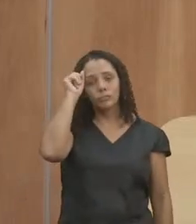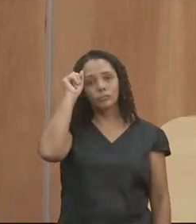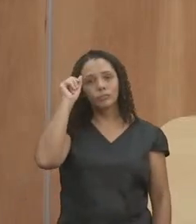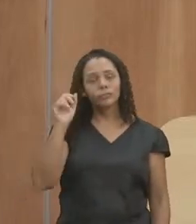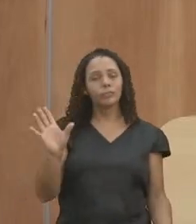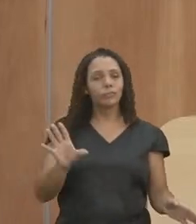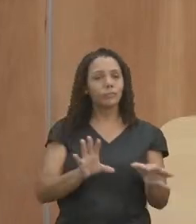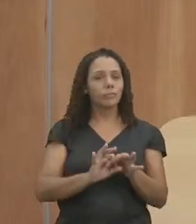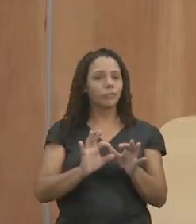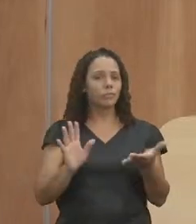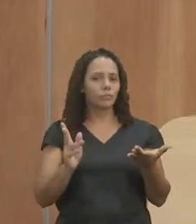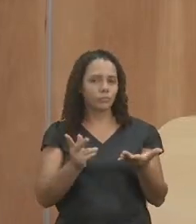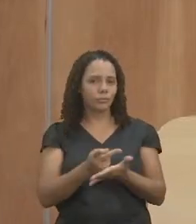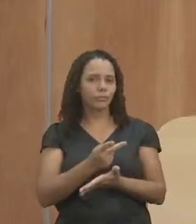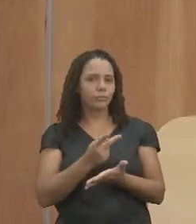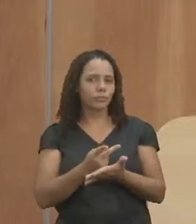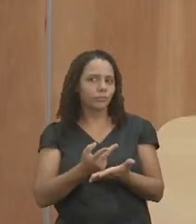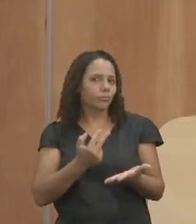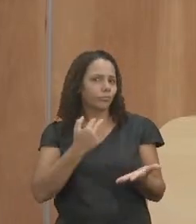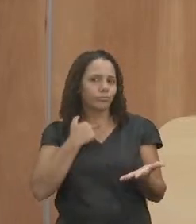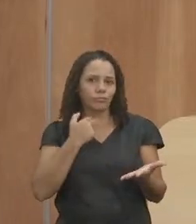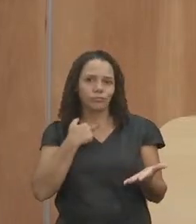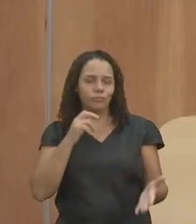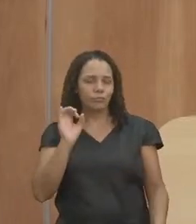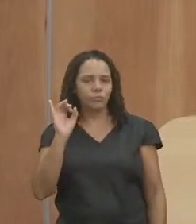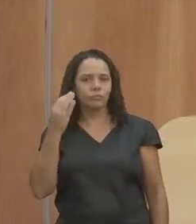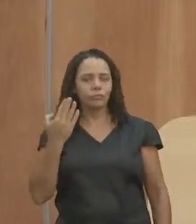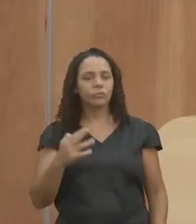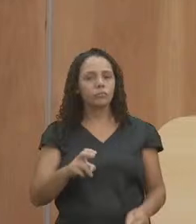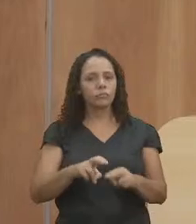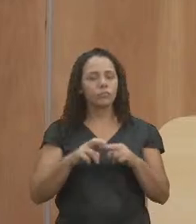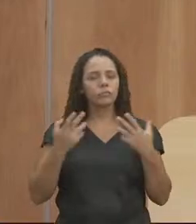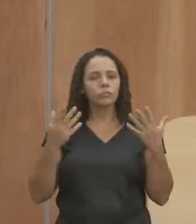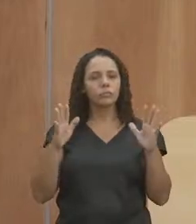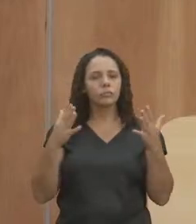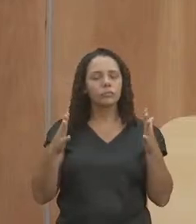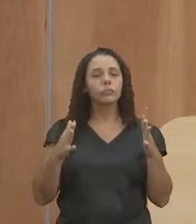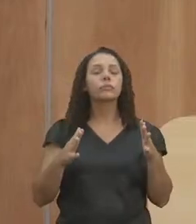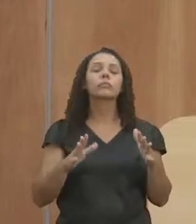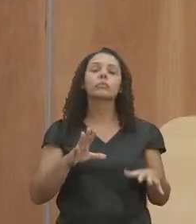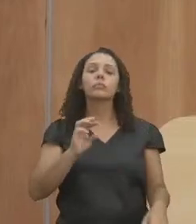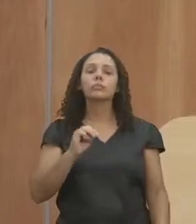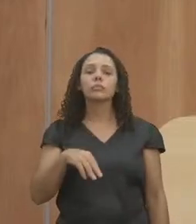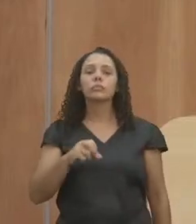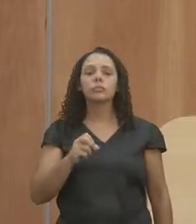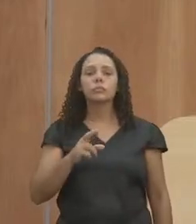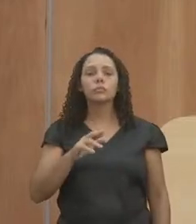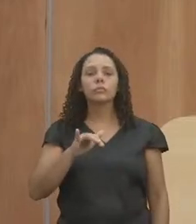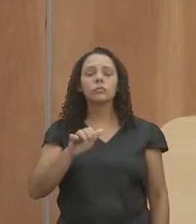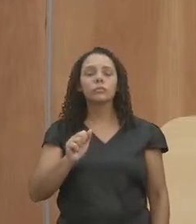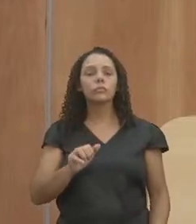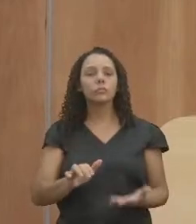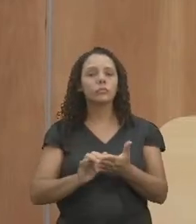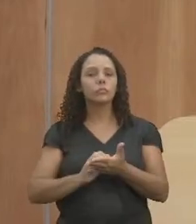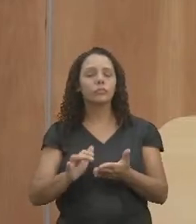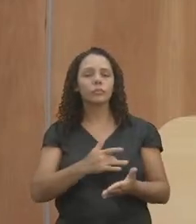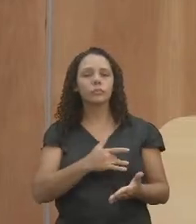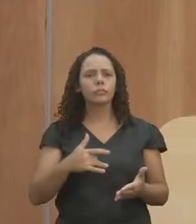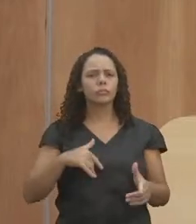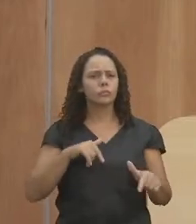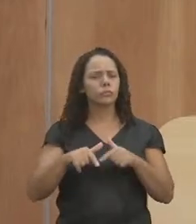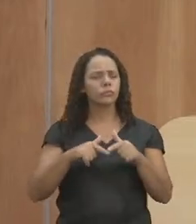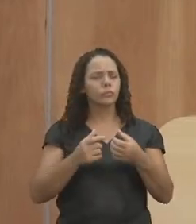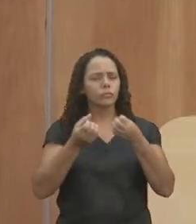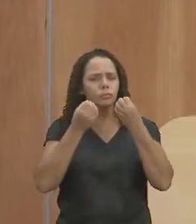aberta para cometer irregularidades. Isso não pode acontecer. Então, mais uma vez, parabéns à doutora Márcia, a toda a Secretaria de Saúde, que está fazendo um trabalho muito bom aqui